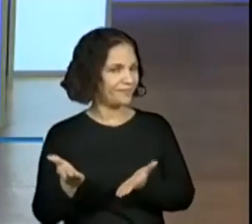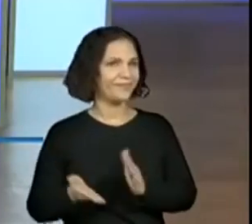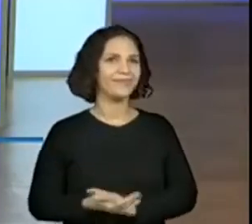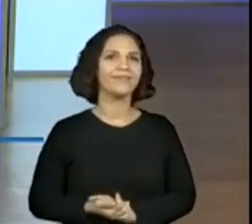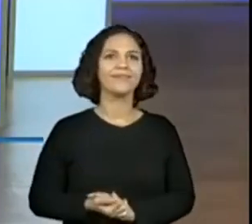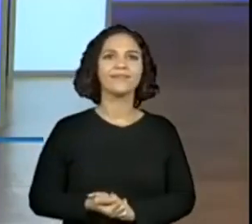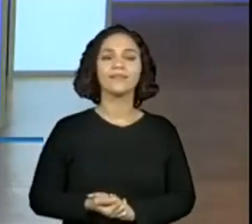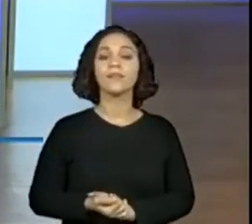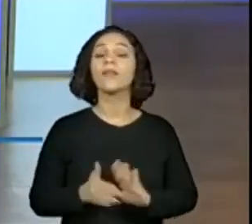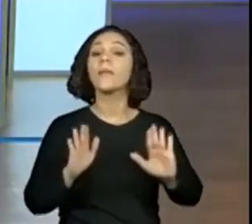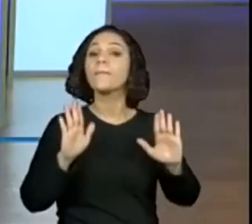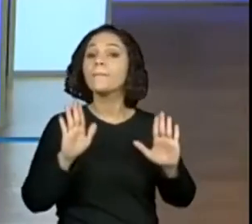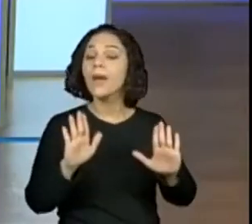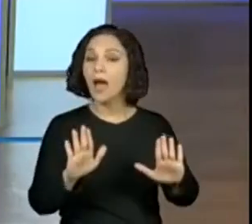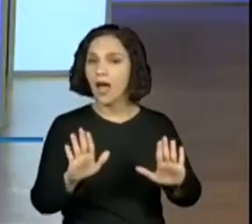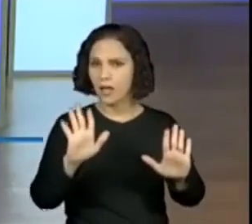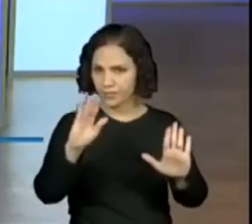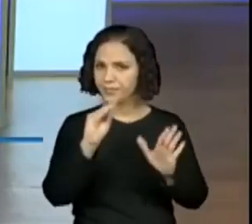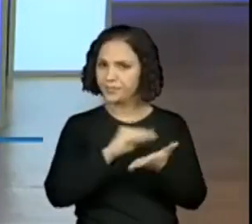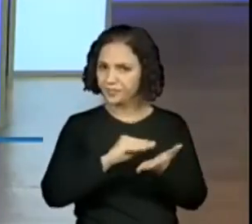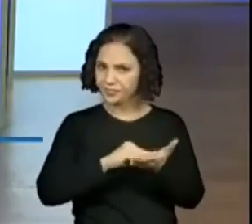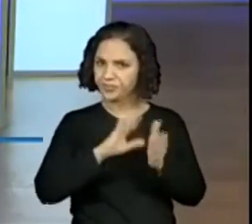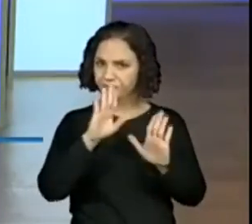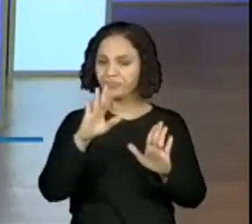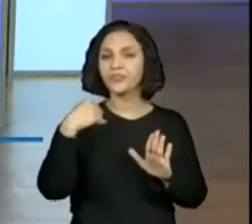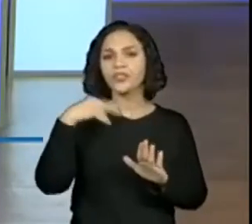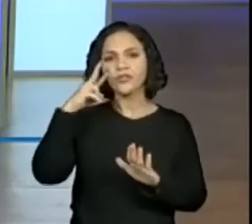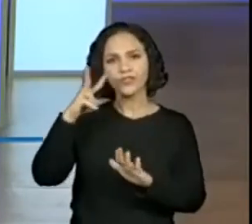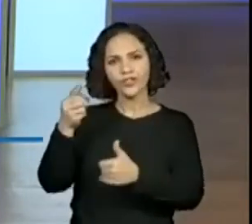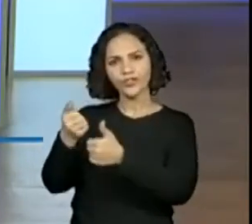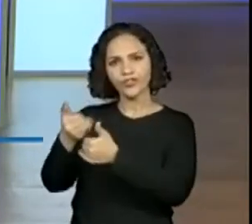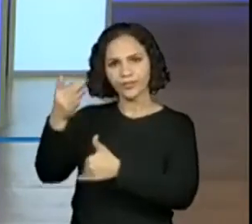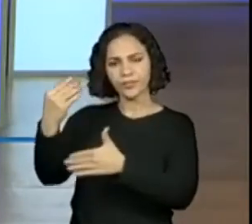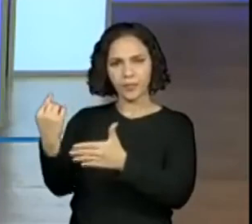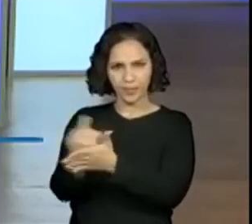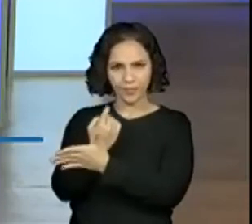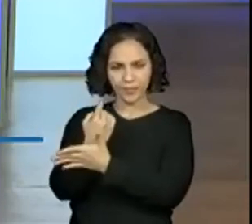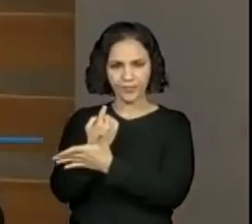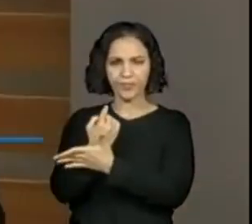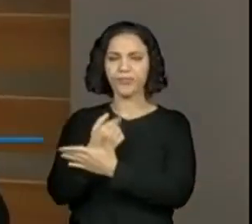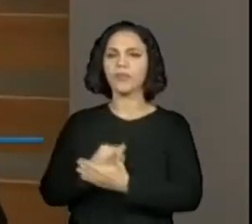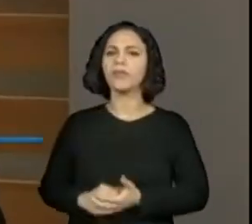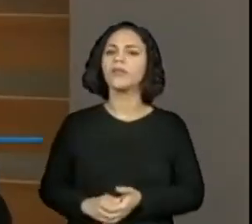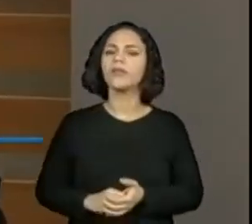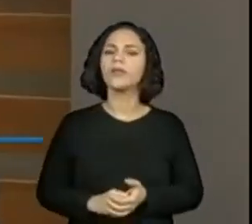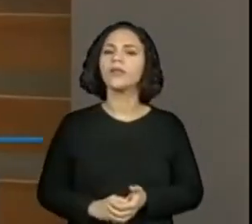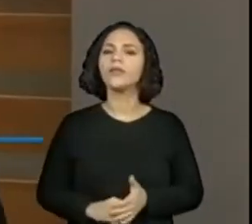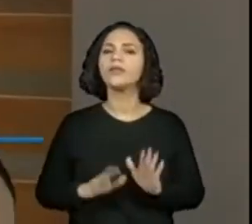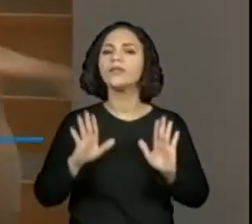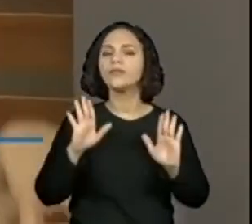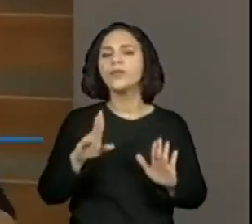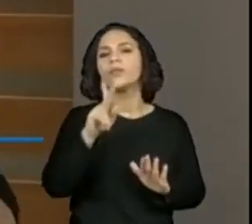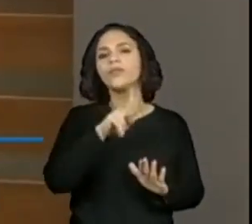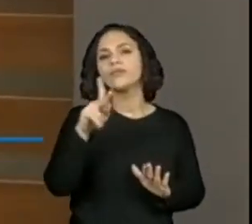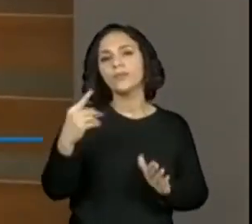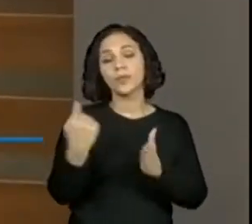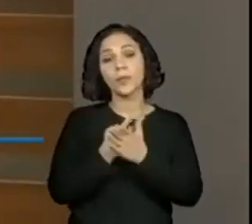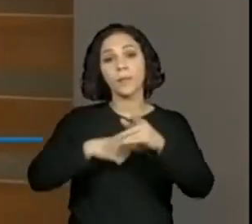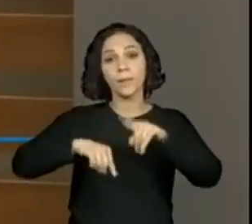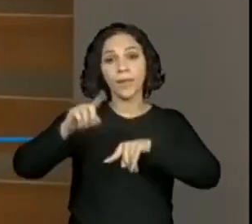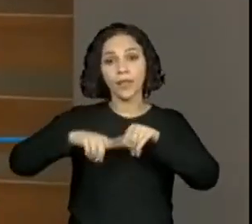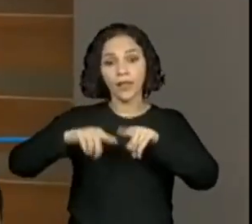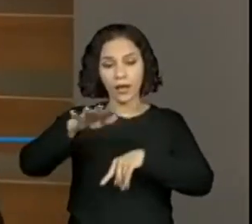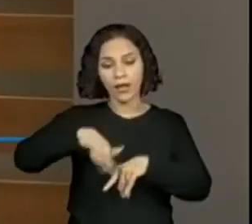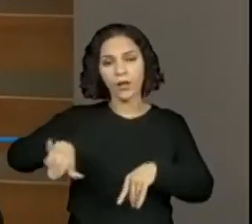vai começar na verdade é o Johnny mas espera aí eu vi uma perguntinha aqui no nosso chat eu quero tirar a dúvida um professor perguntou onde é que tá esse